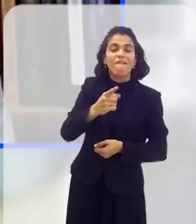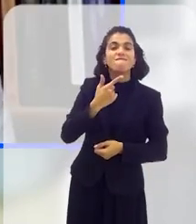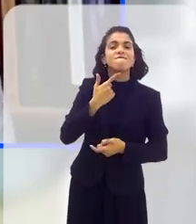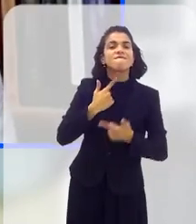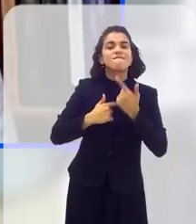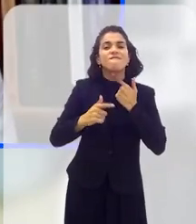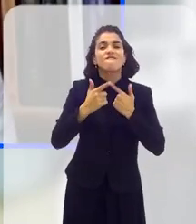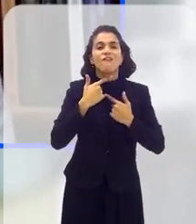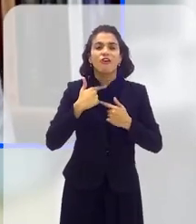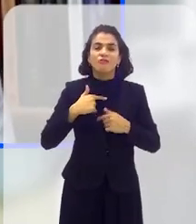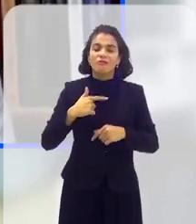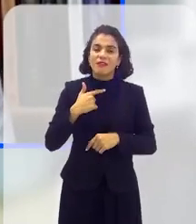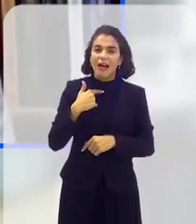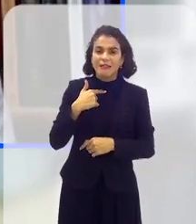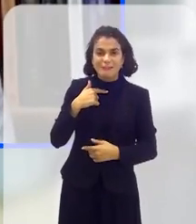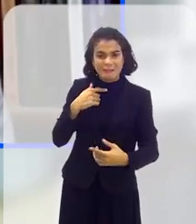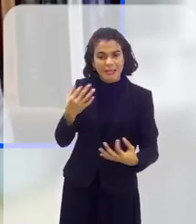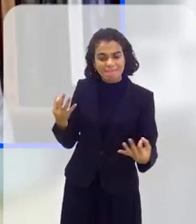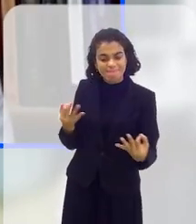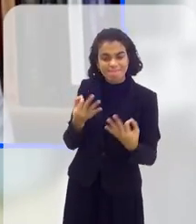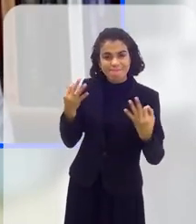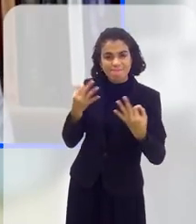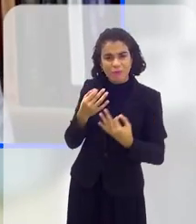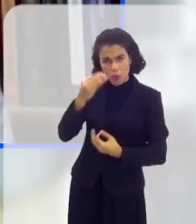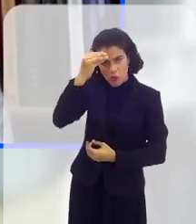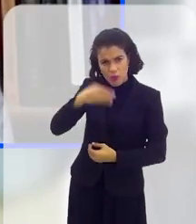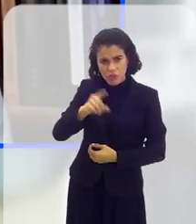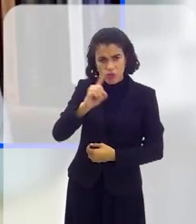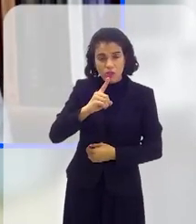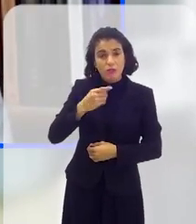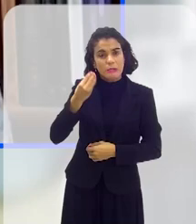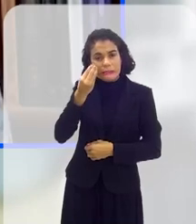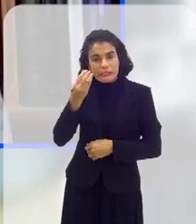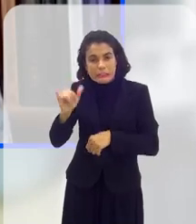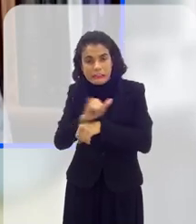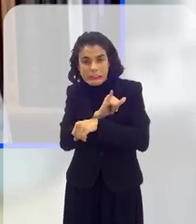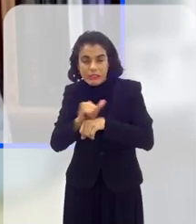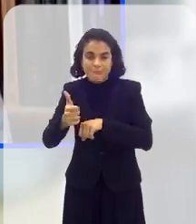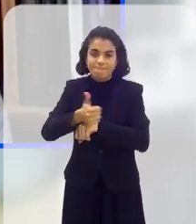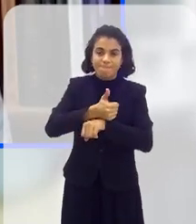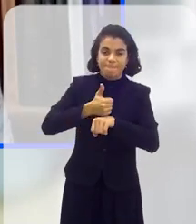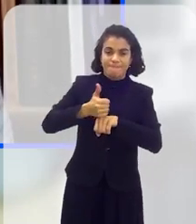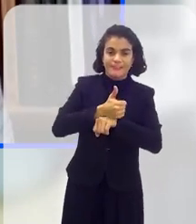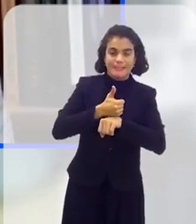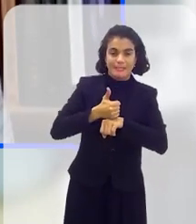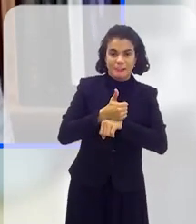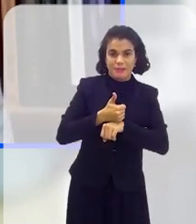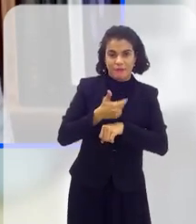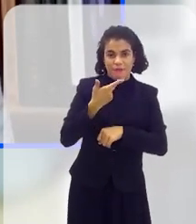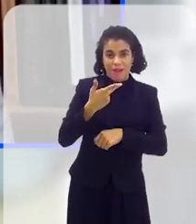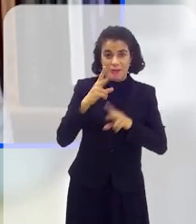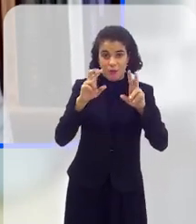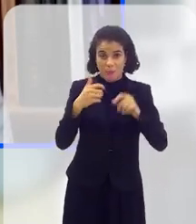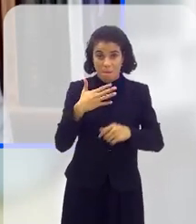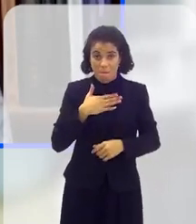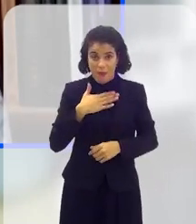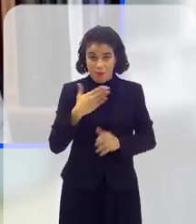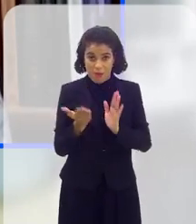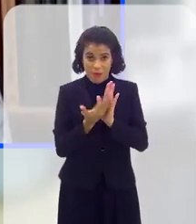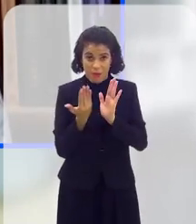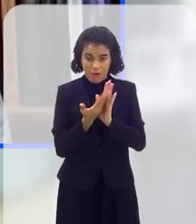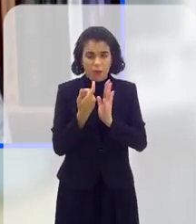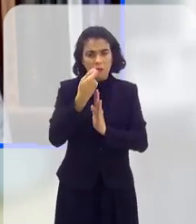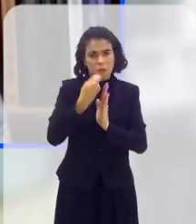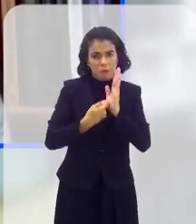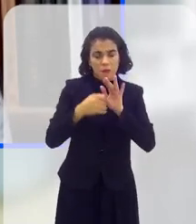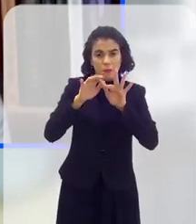tem, não é nem talento, mas se você tem essa vontade, se você tem essa aptidão, não desiste, procura aprimorar. Uma coisa que eu ia dizer a